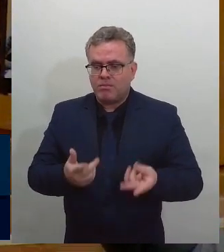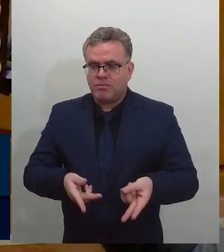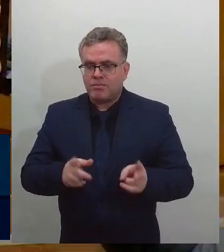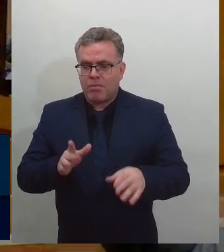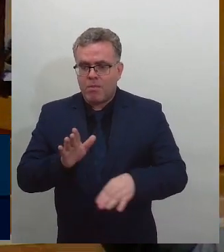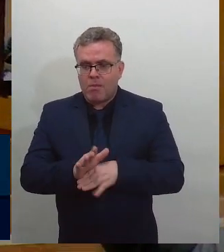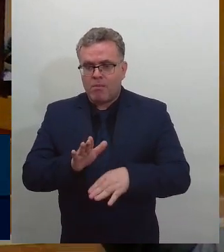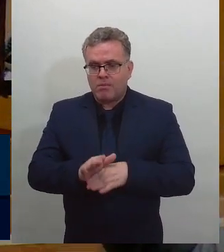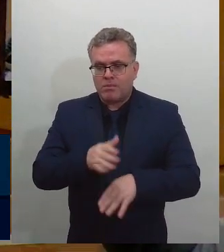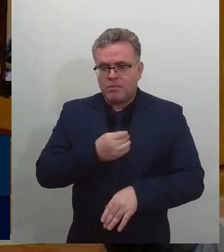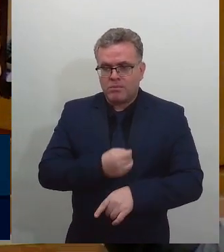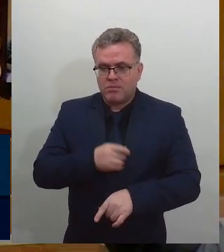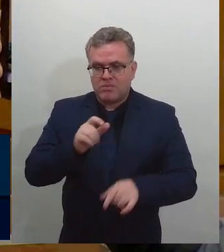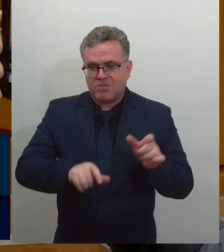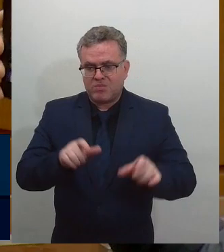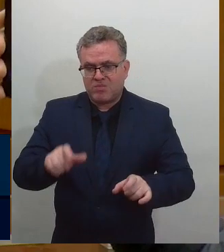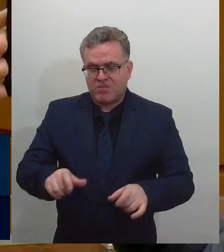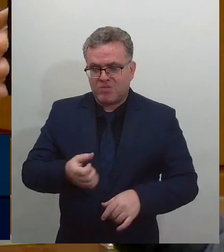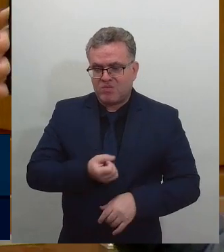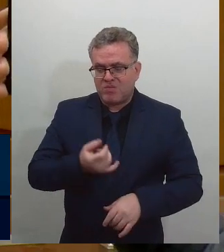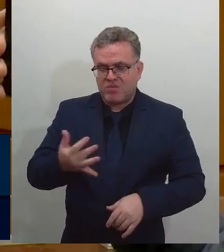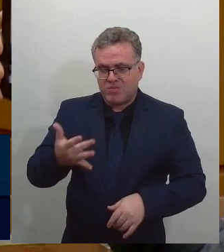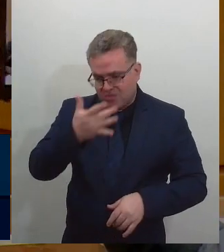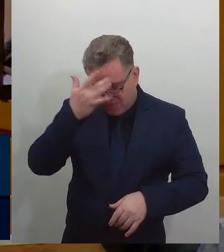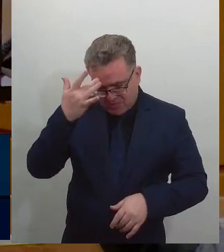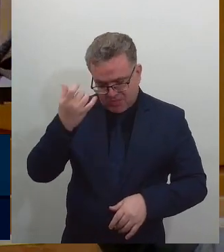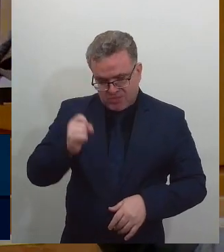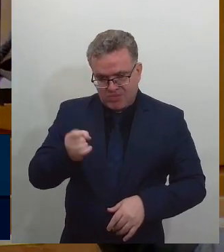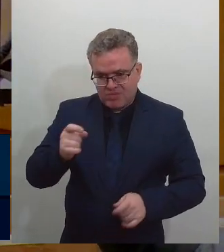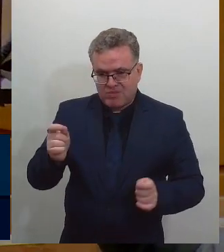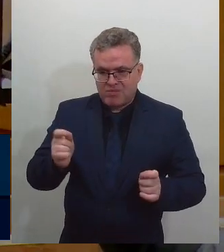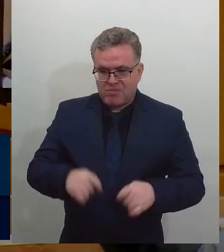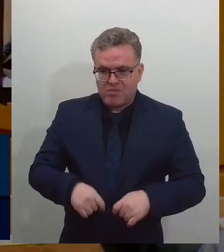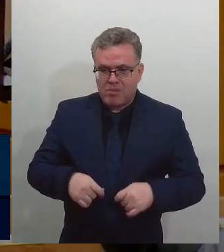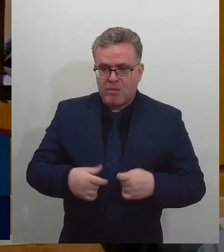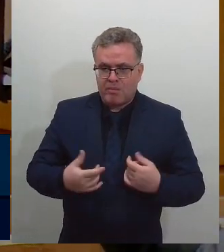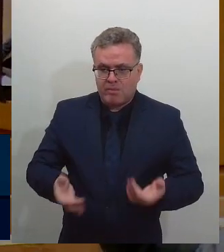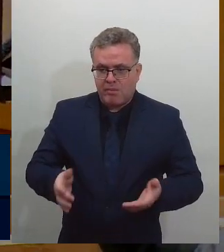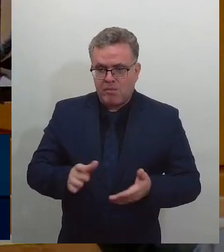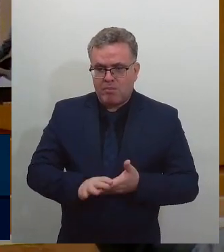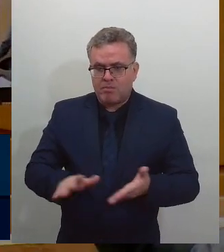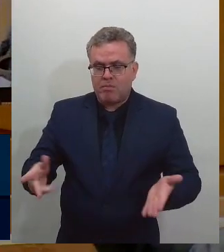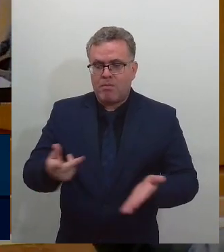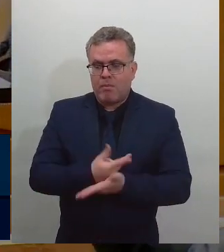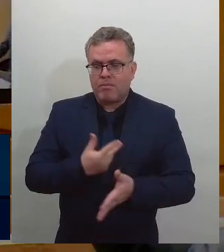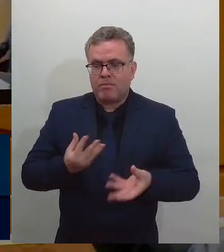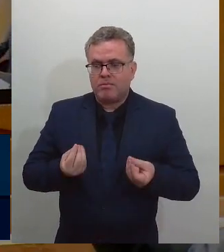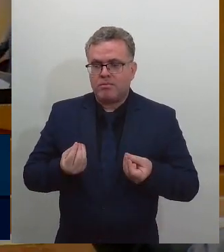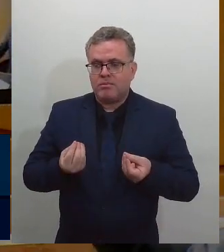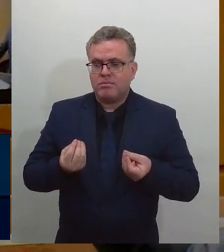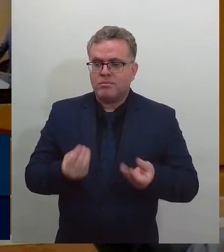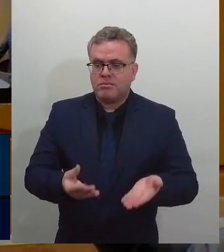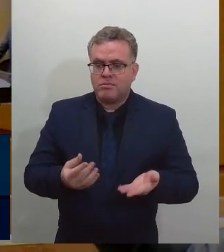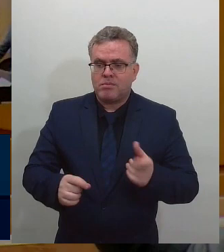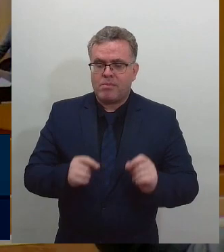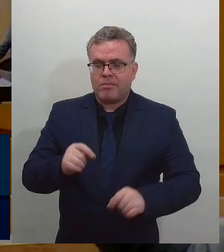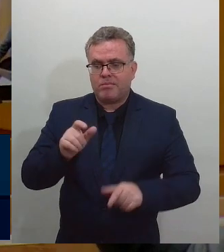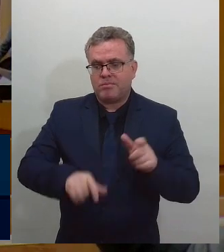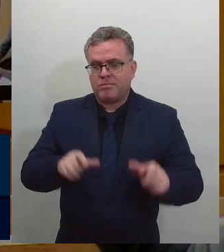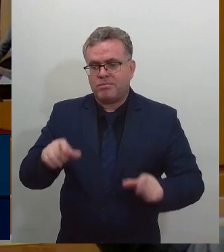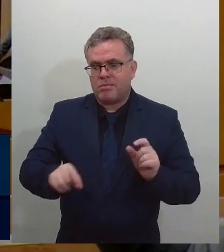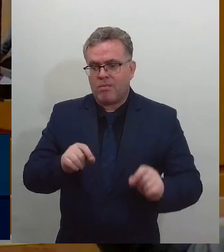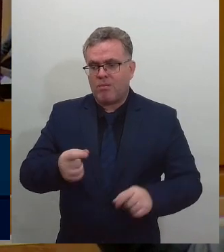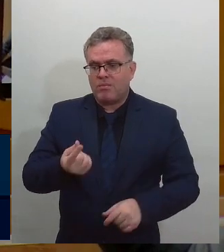muitos sergipanos através do fornecimento a um preço bastante